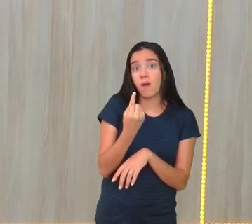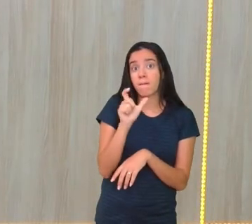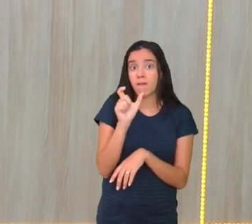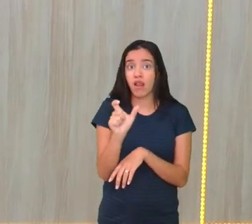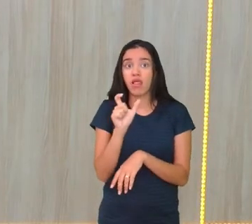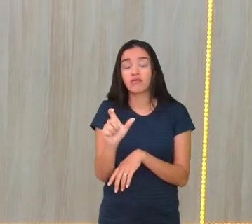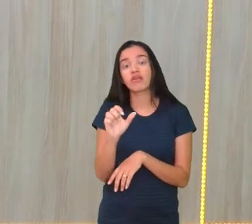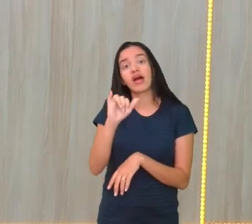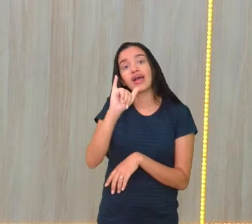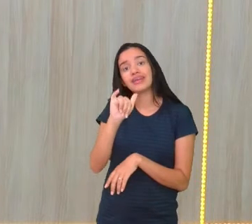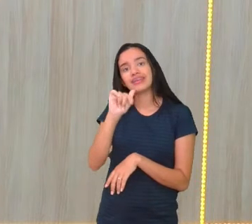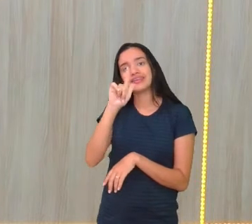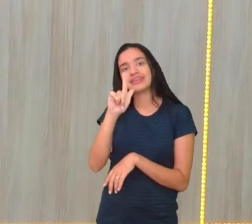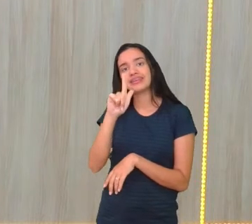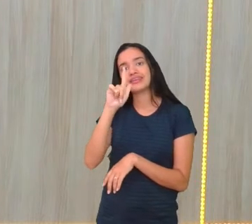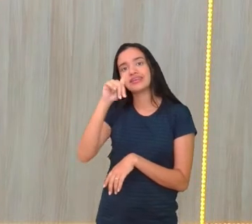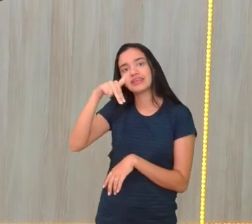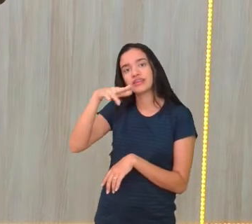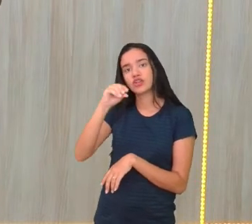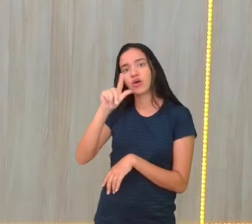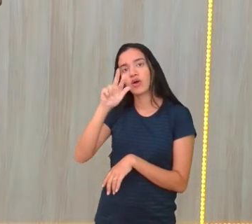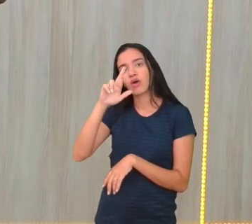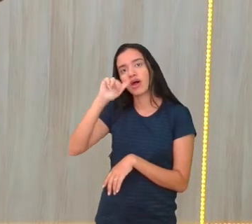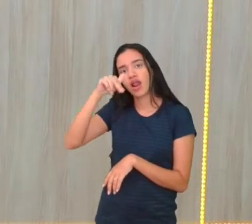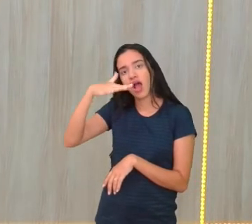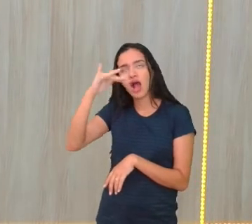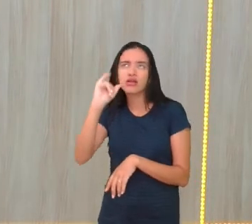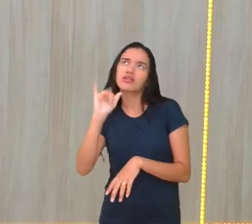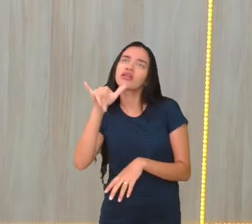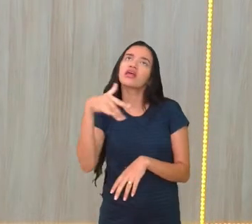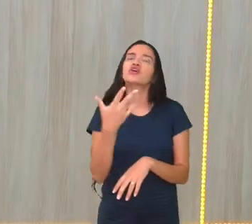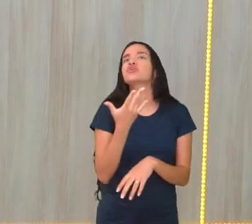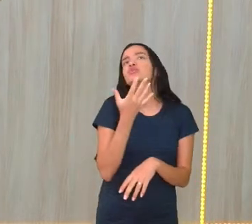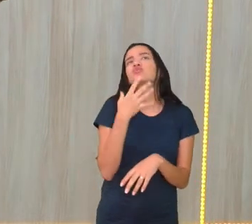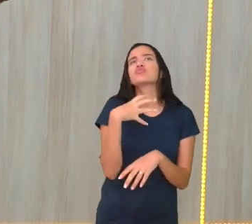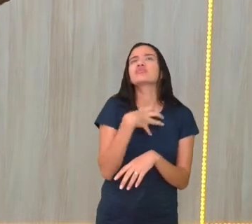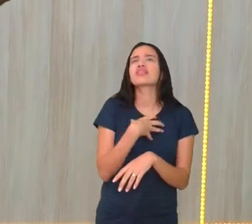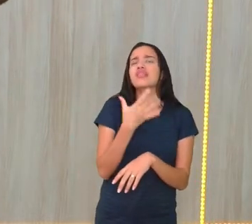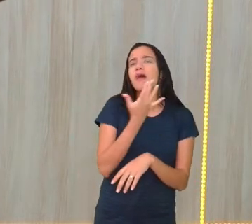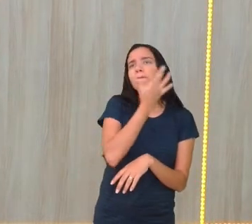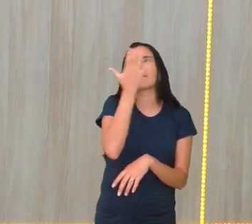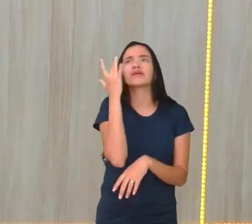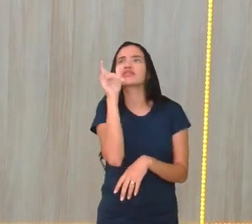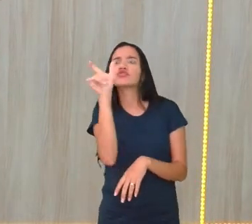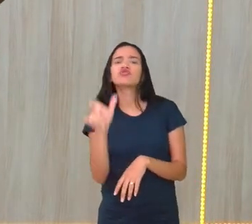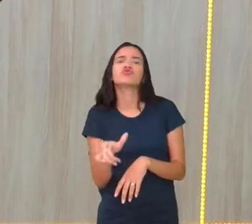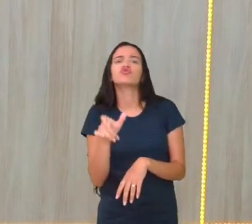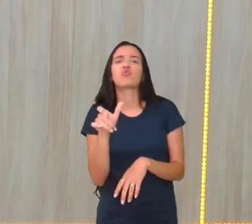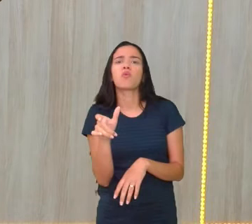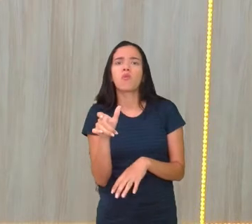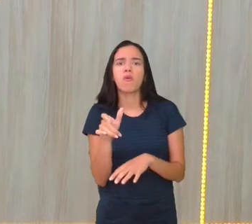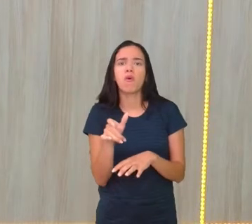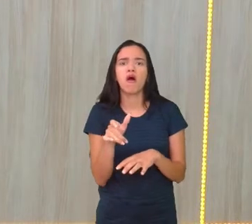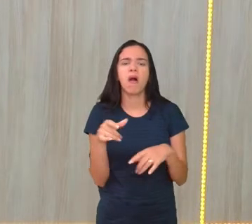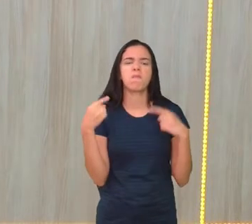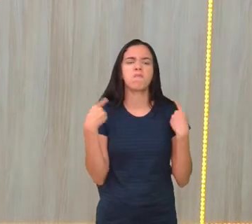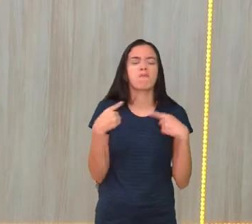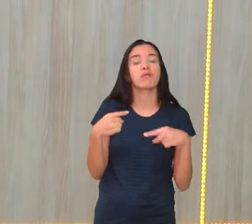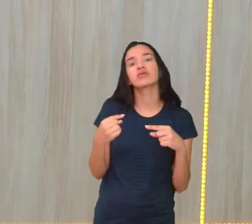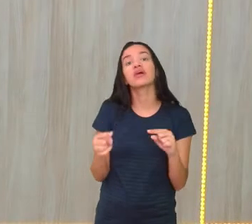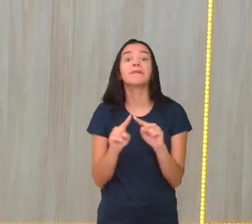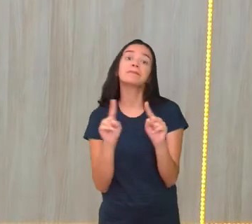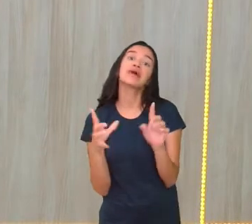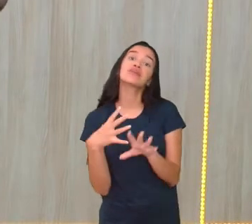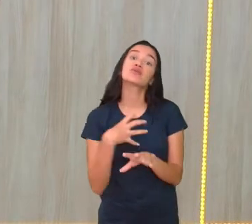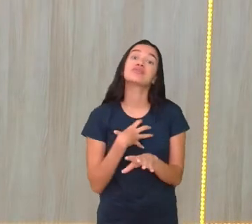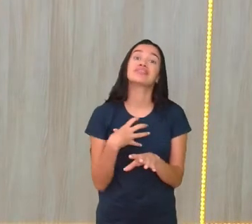ignorância. Certo? A ignorância não no sentido da pessoa ser ali, né, bruta, grossa, né, mas a ignorância no